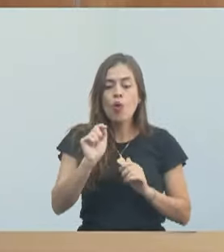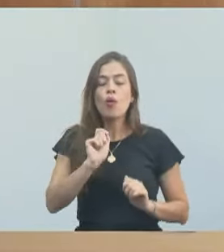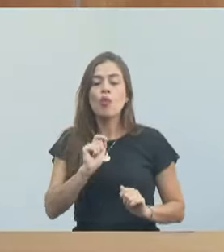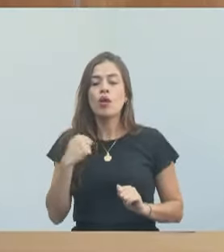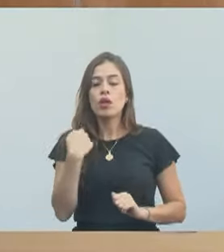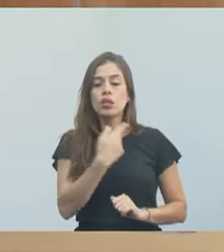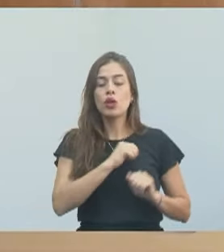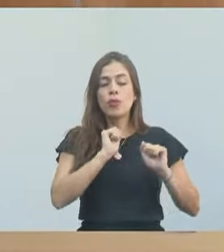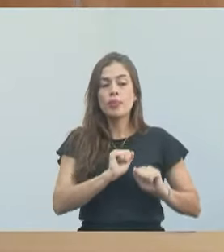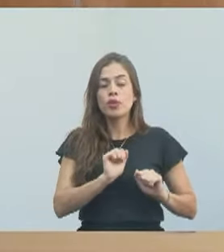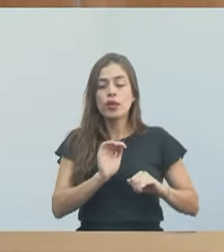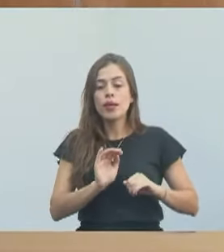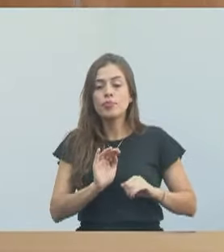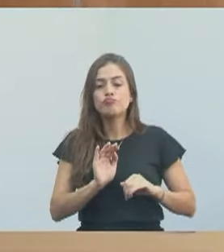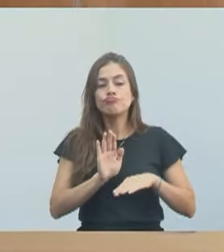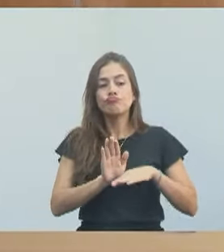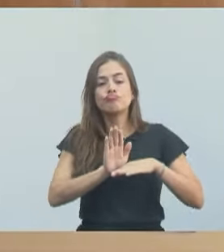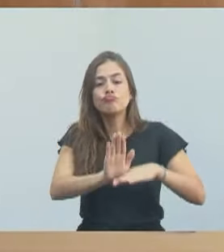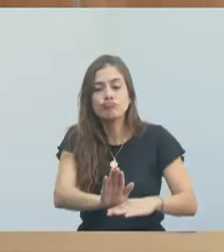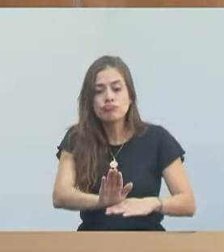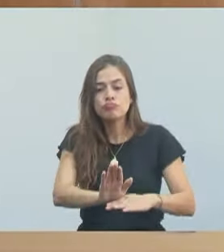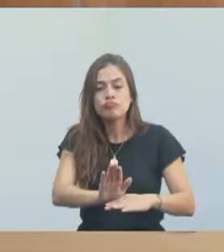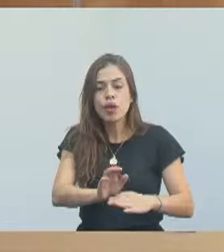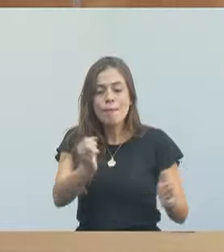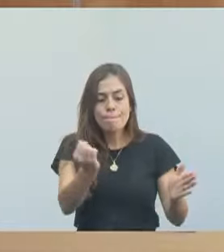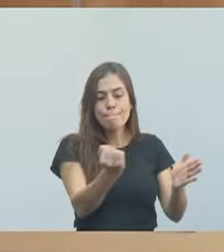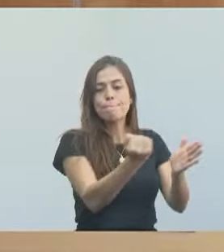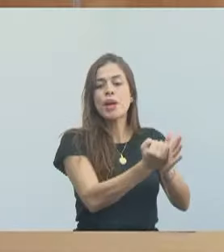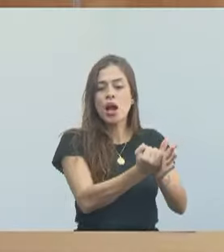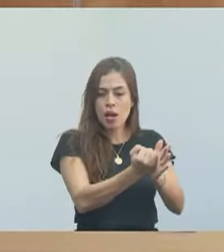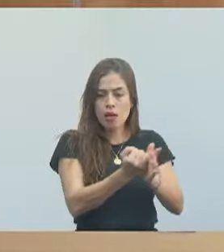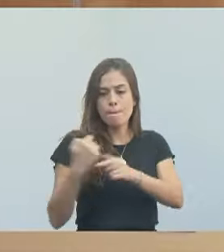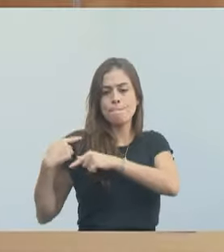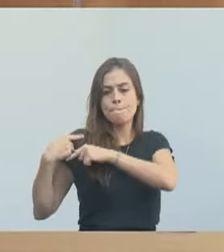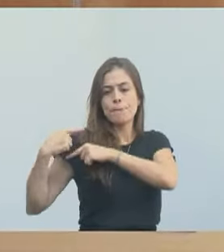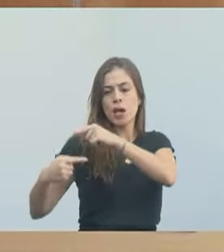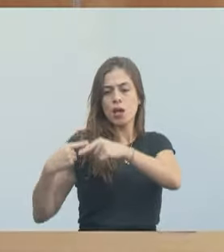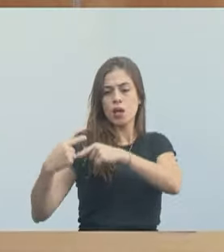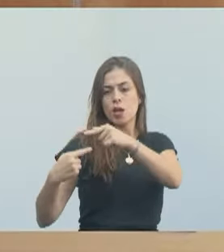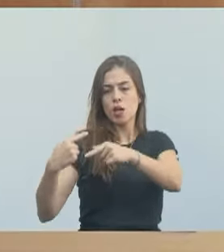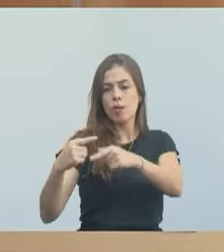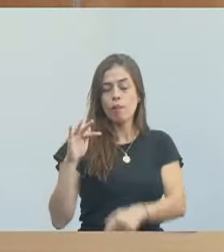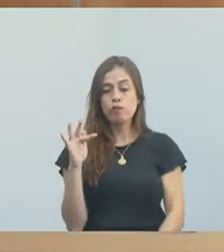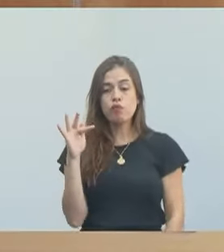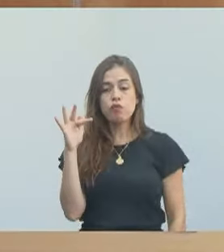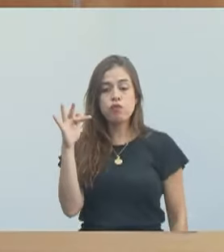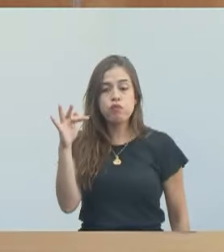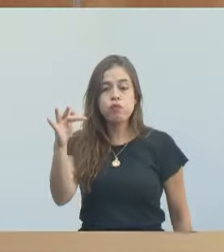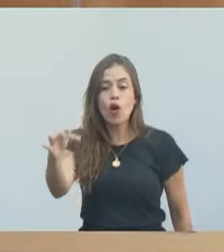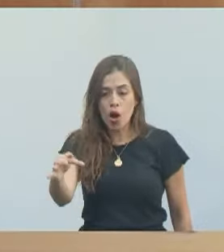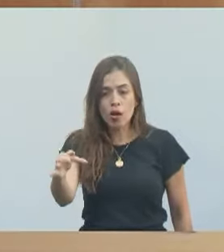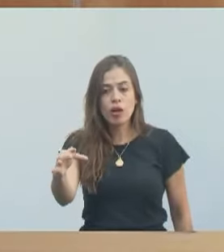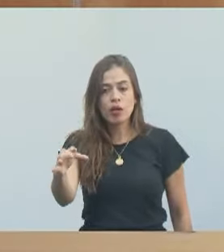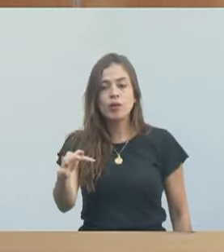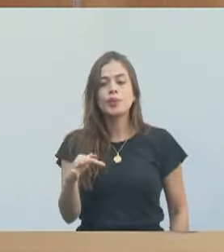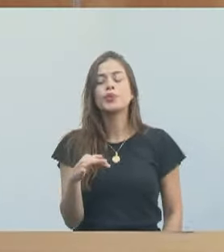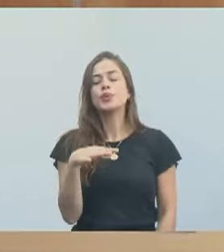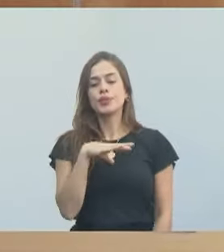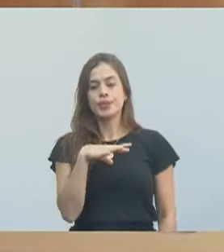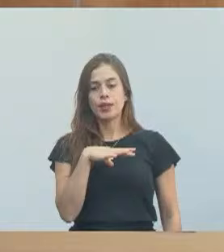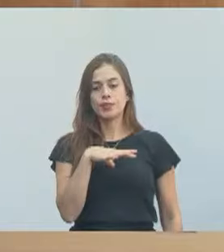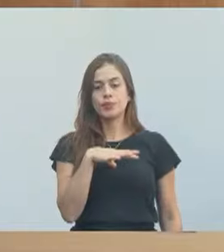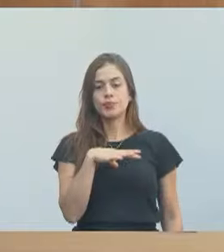poder contribuir para deixar o nosso patrimônio para os nossos futuros herdeiros do nosso